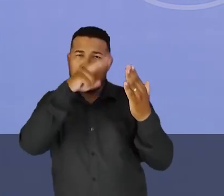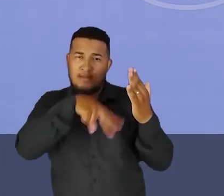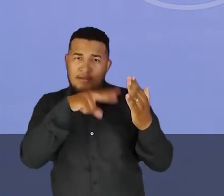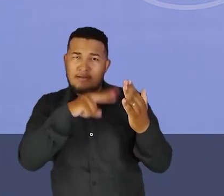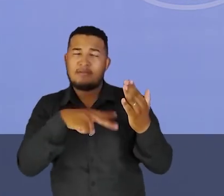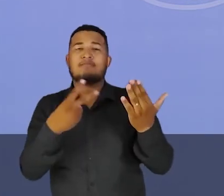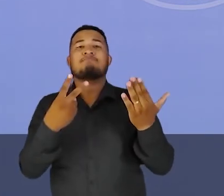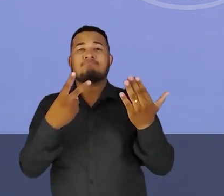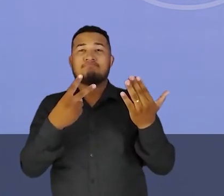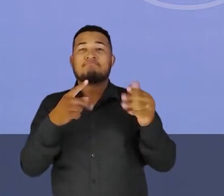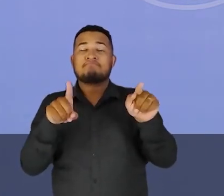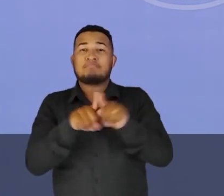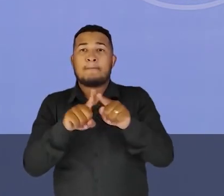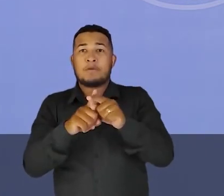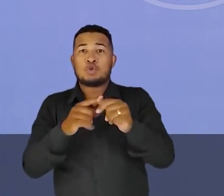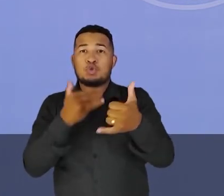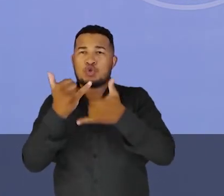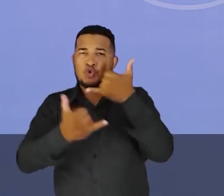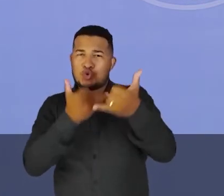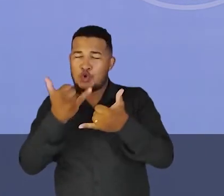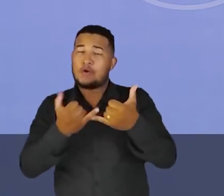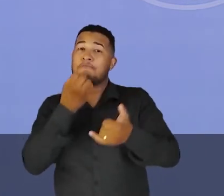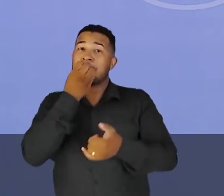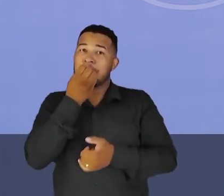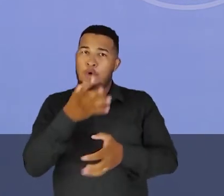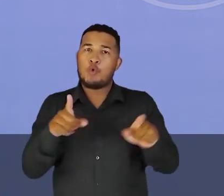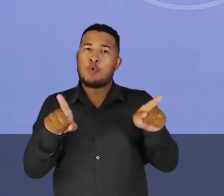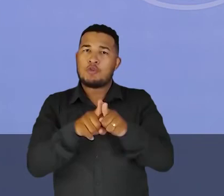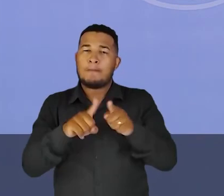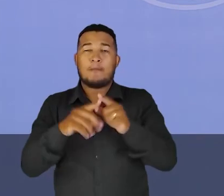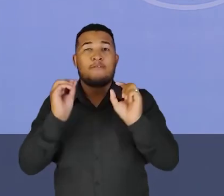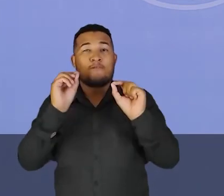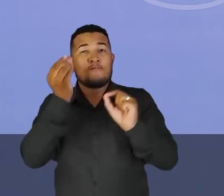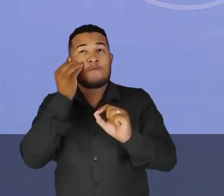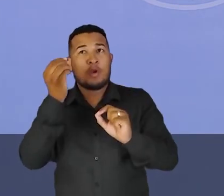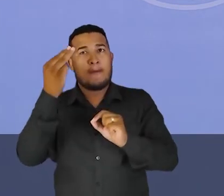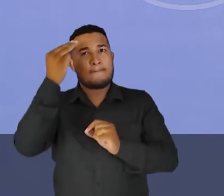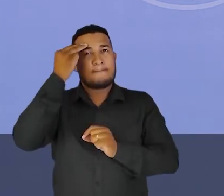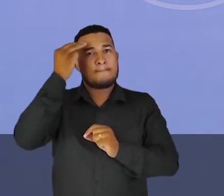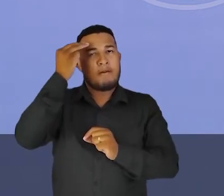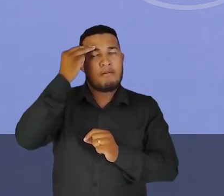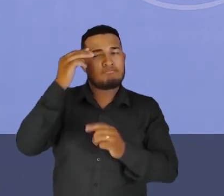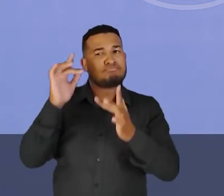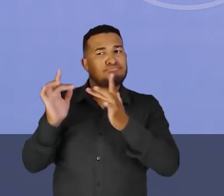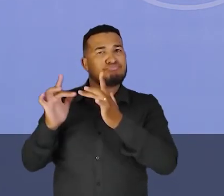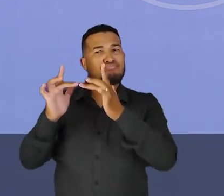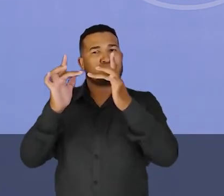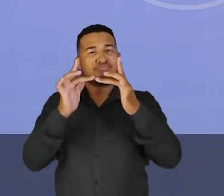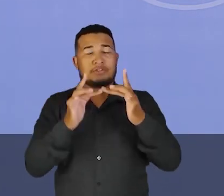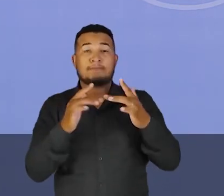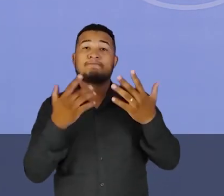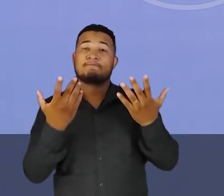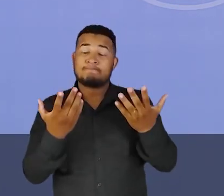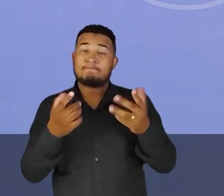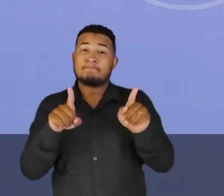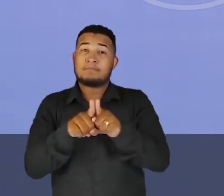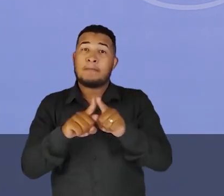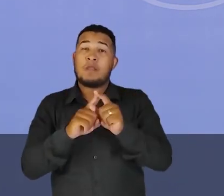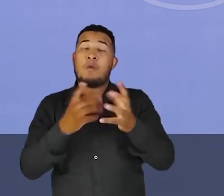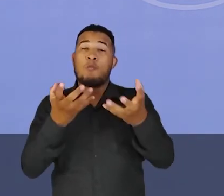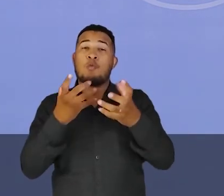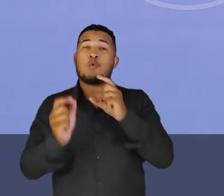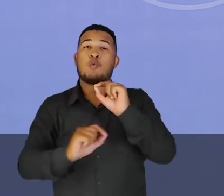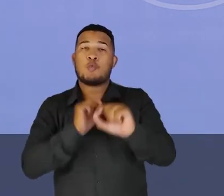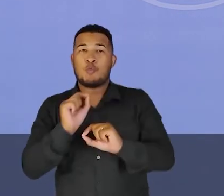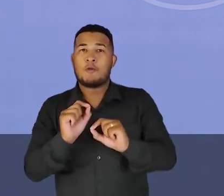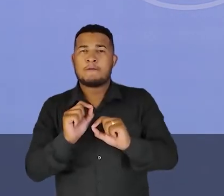lendo, jogando também, para você trabalhar ali a sua memória. E eu